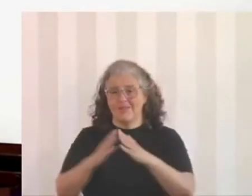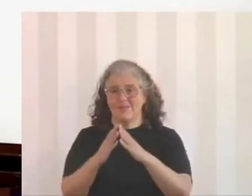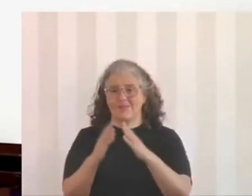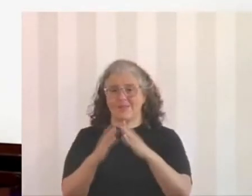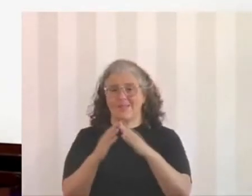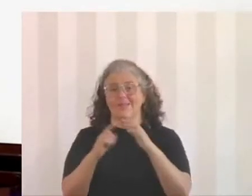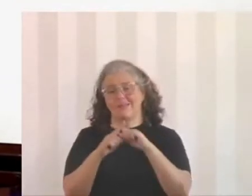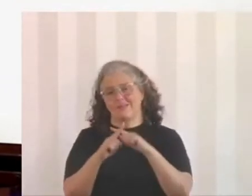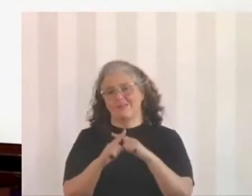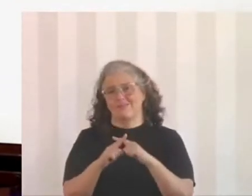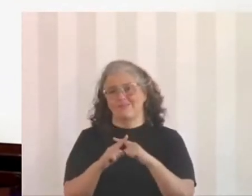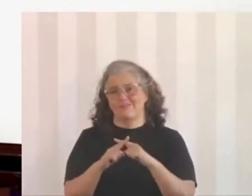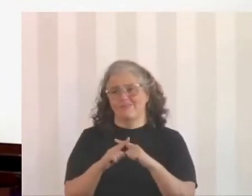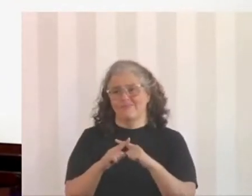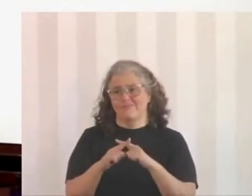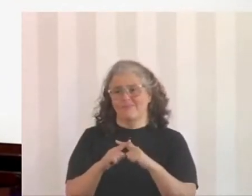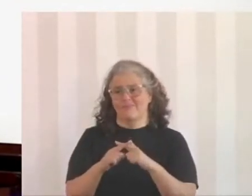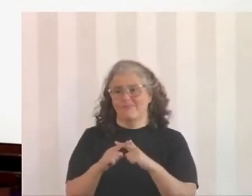não faça nada